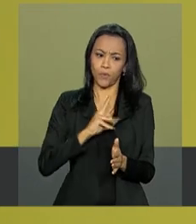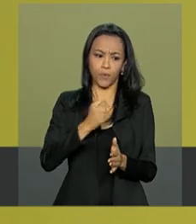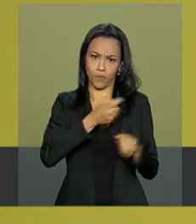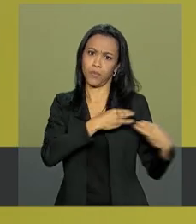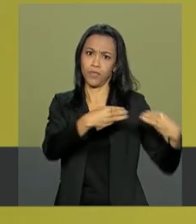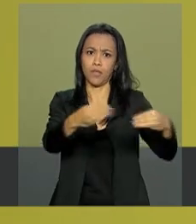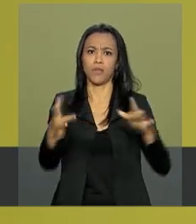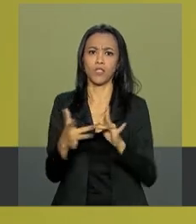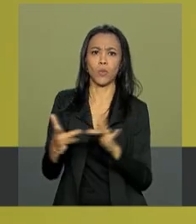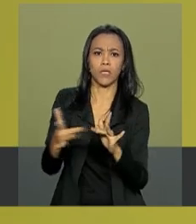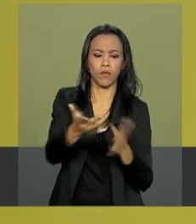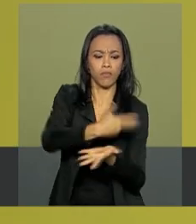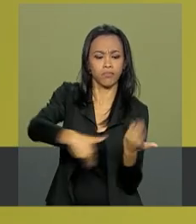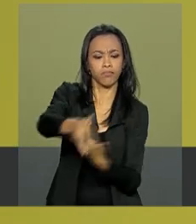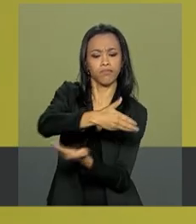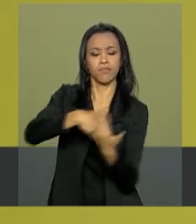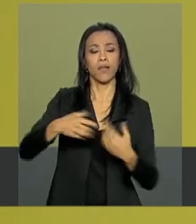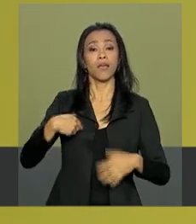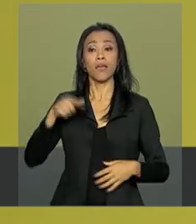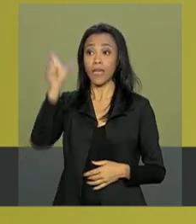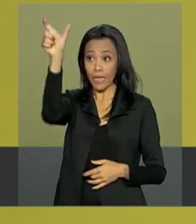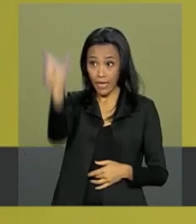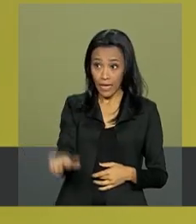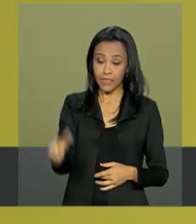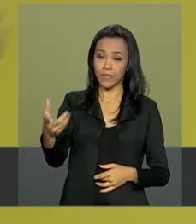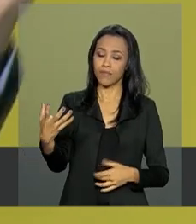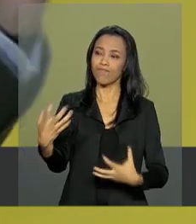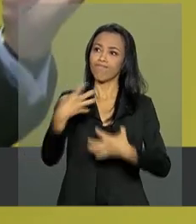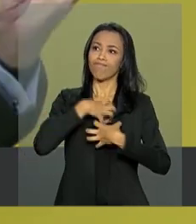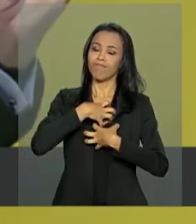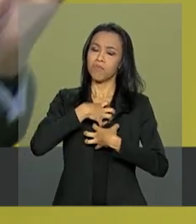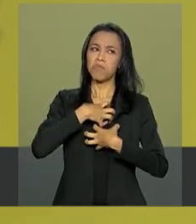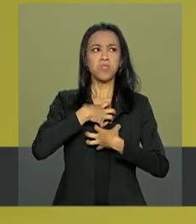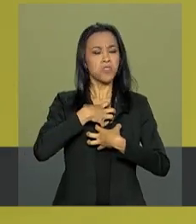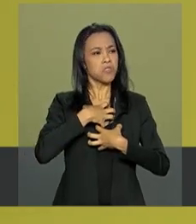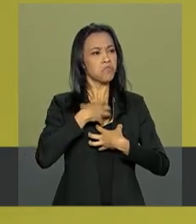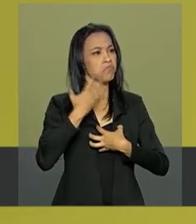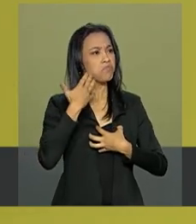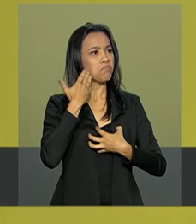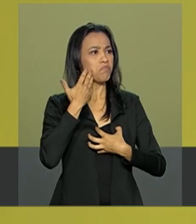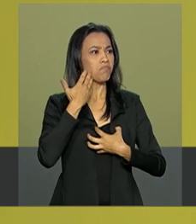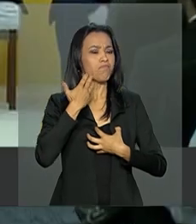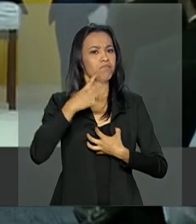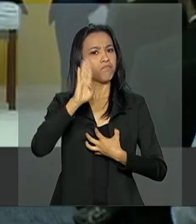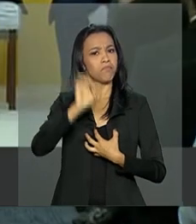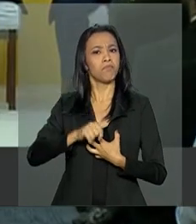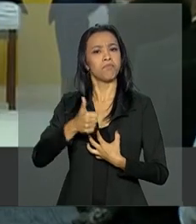face dessa tranquilidade que o Blairo me deu ao longo do tempo, merece o aplauso.